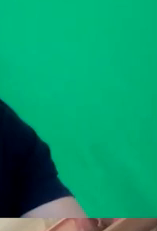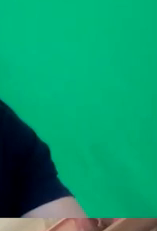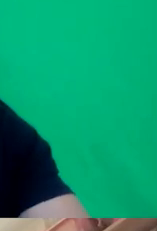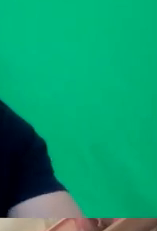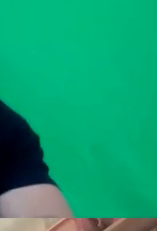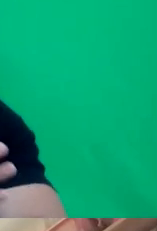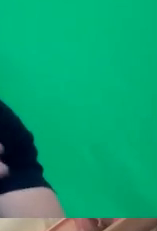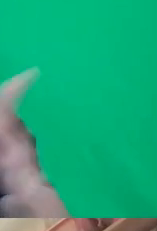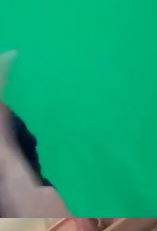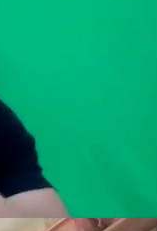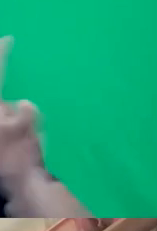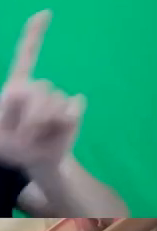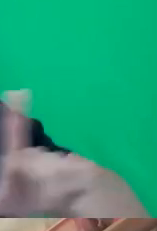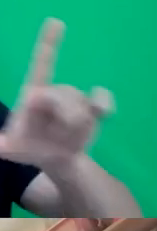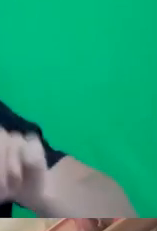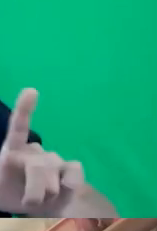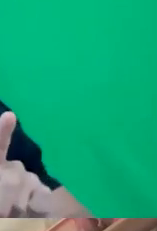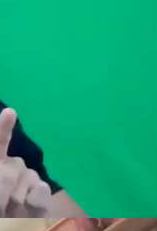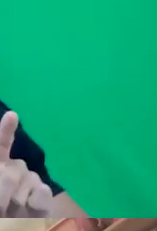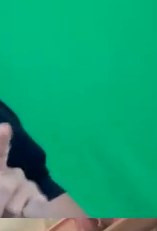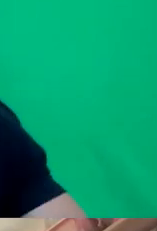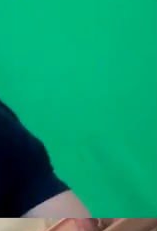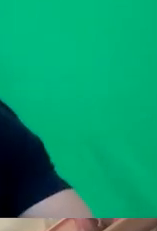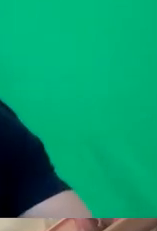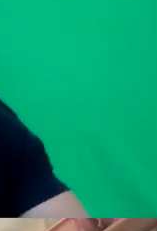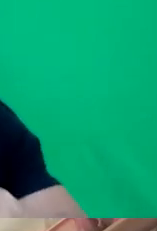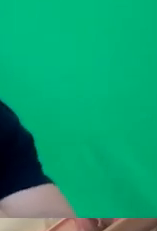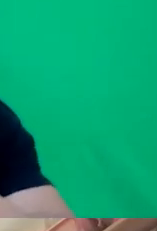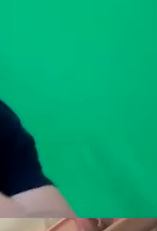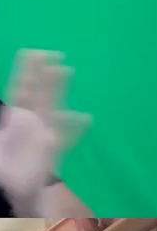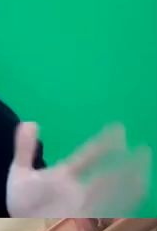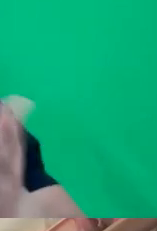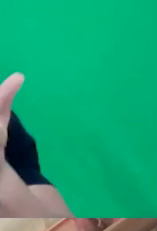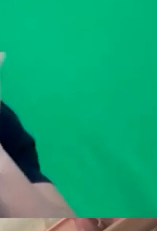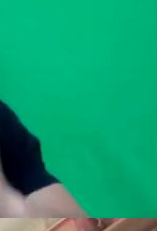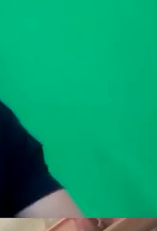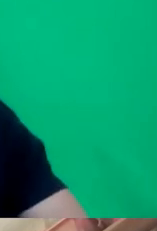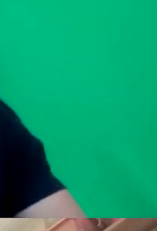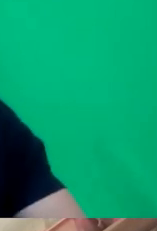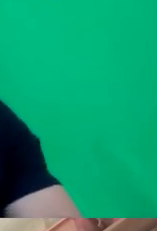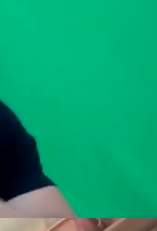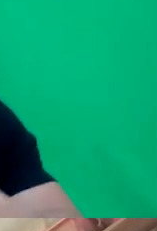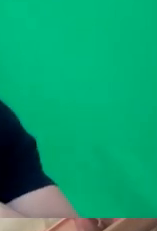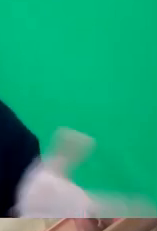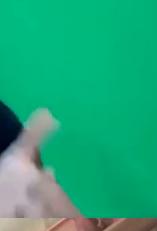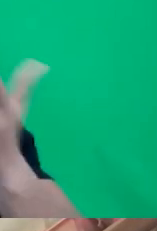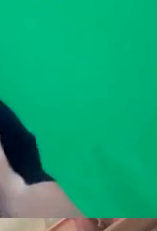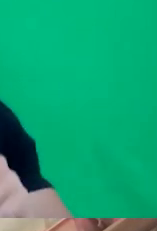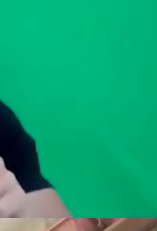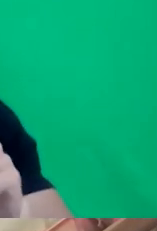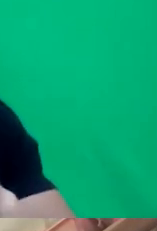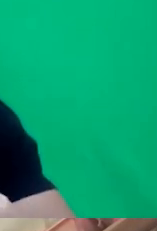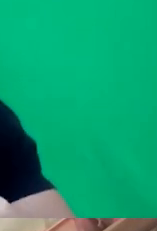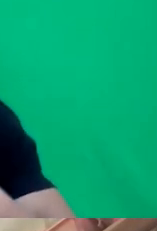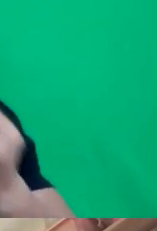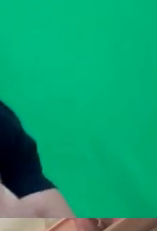com a literatura e, além de incentivar a literatura, incentivar também o nosso olhar de como